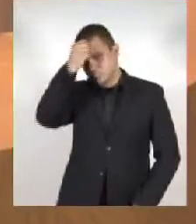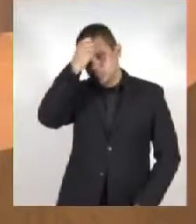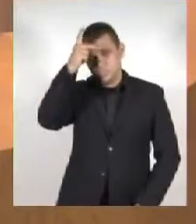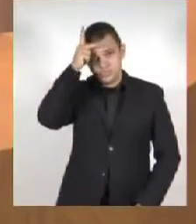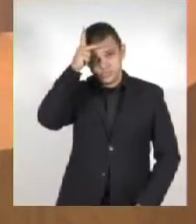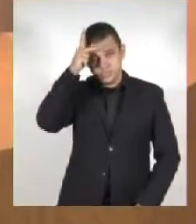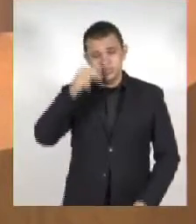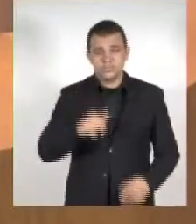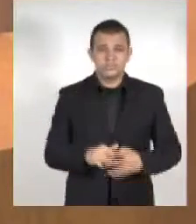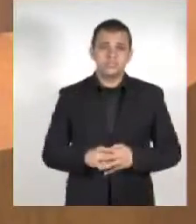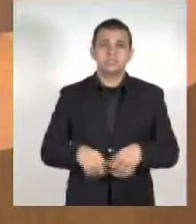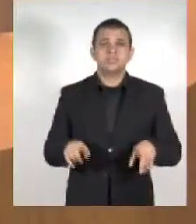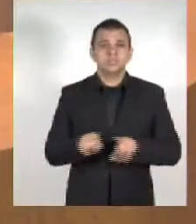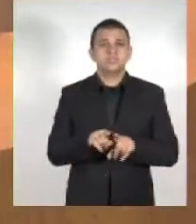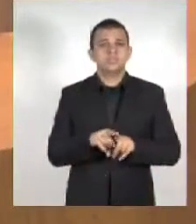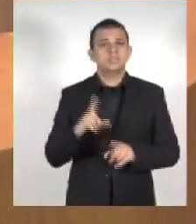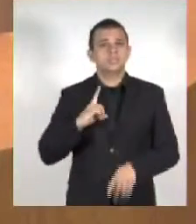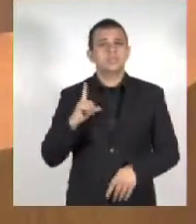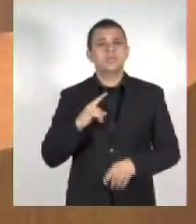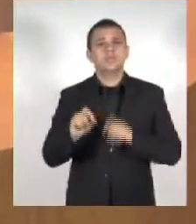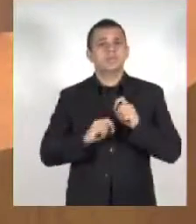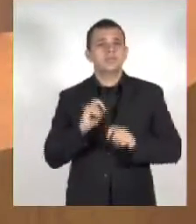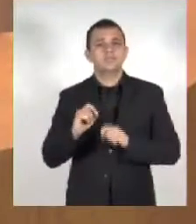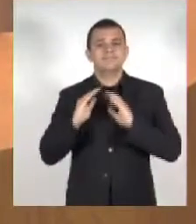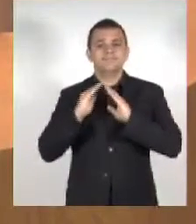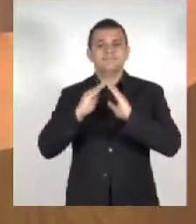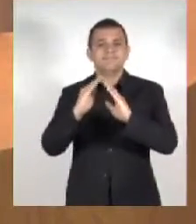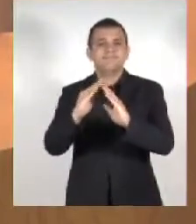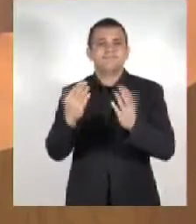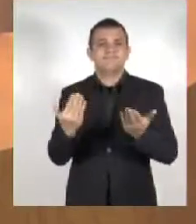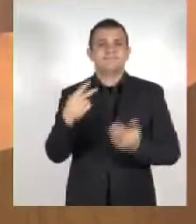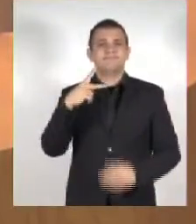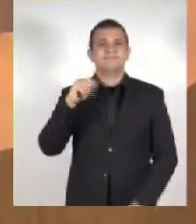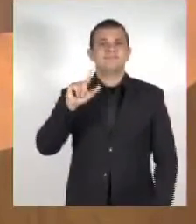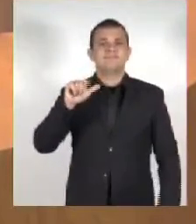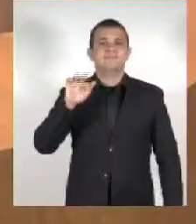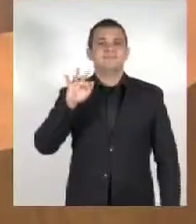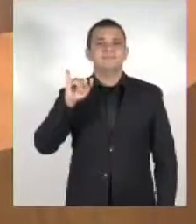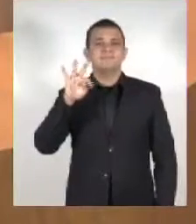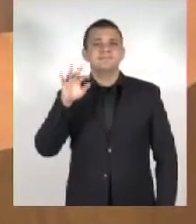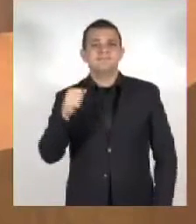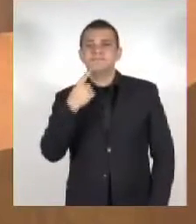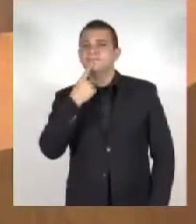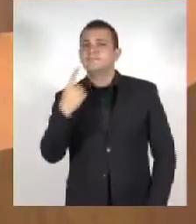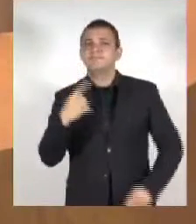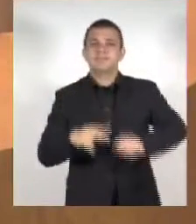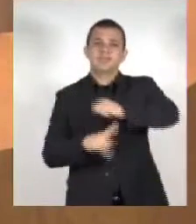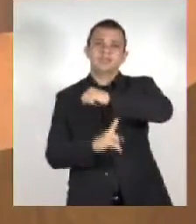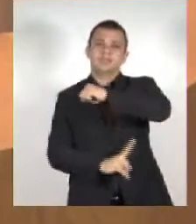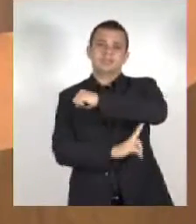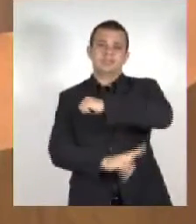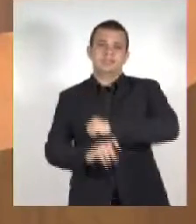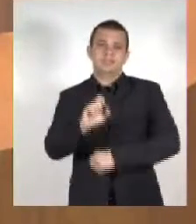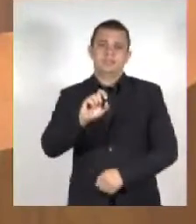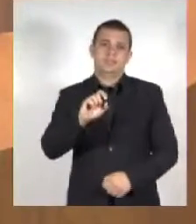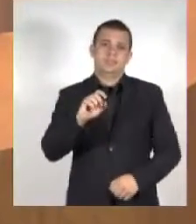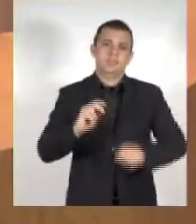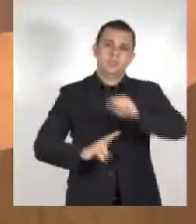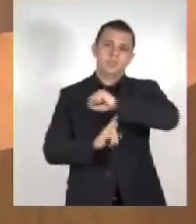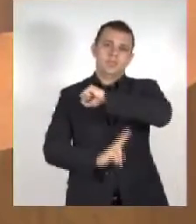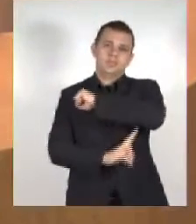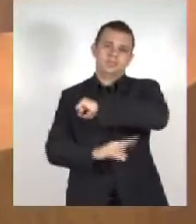temos palafitas, favelas, próximo à Ponte São Francisco, próximo ao bairro de São